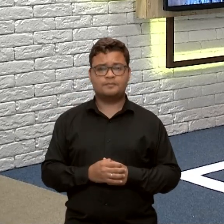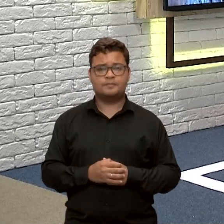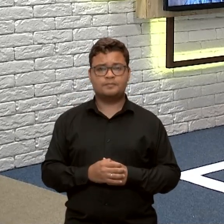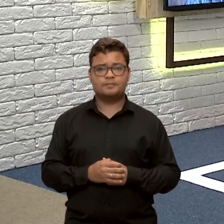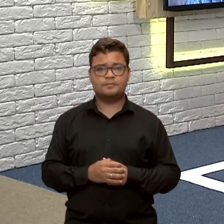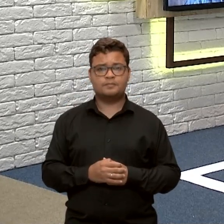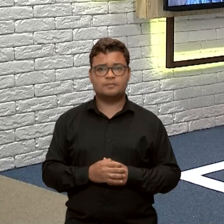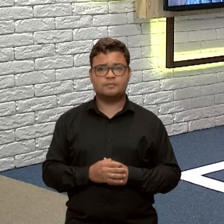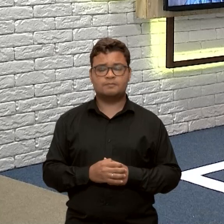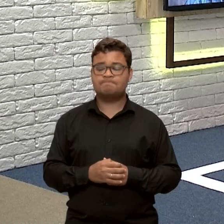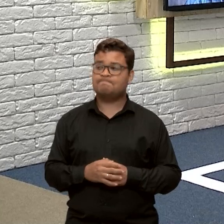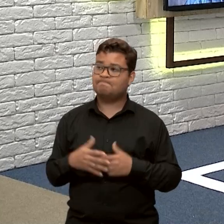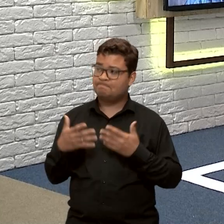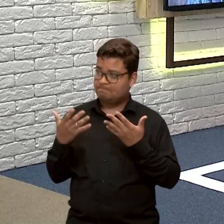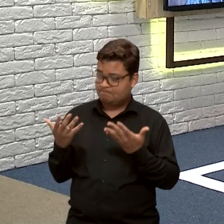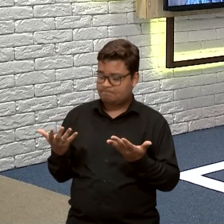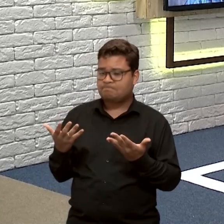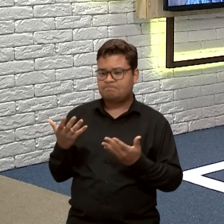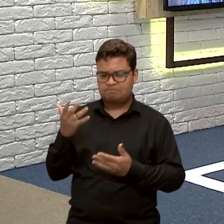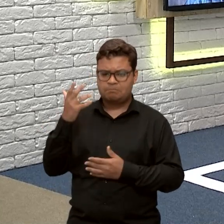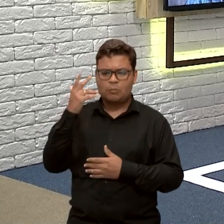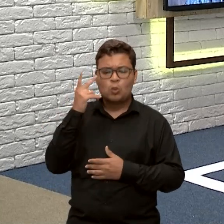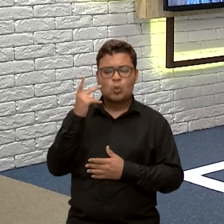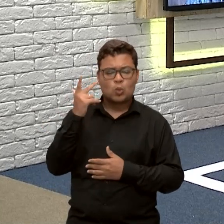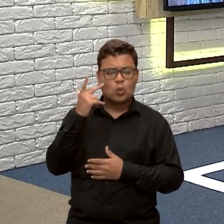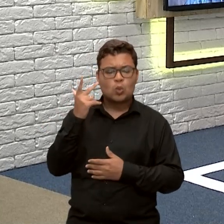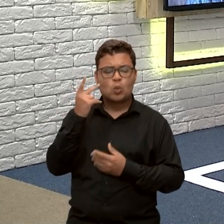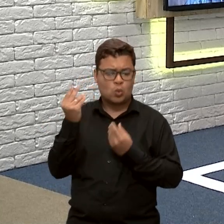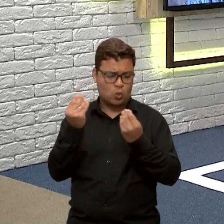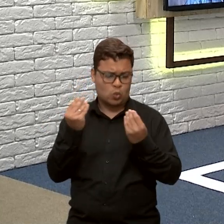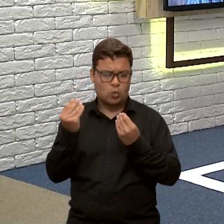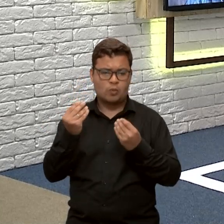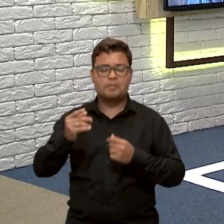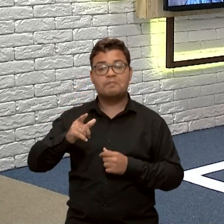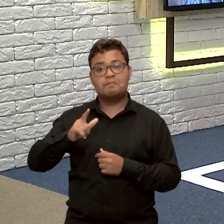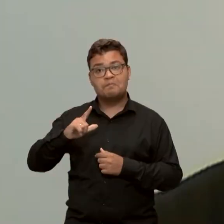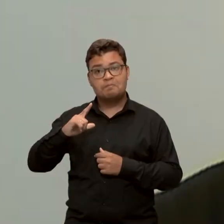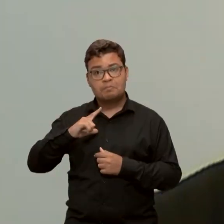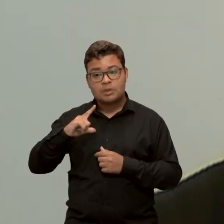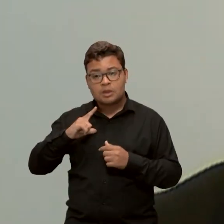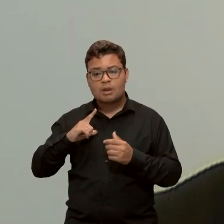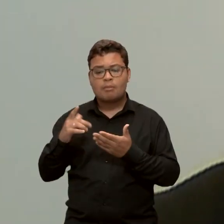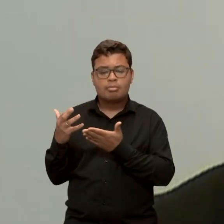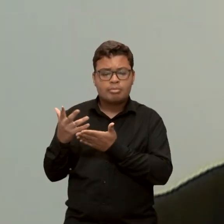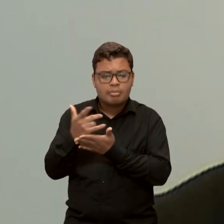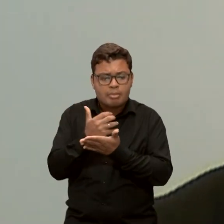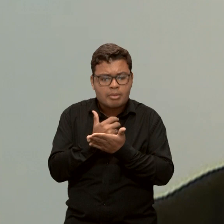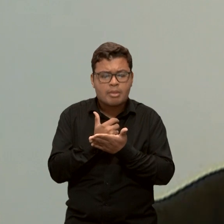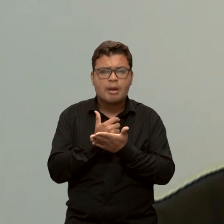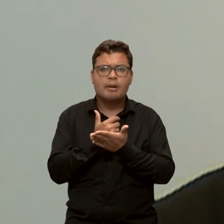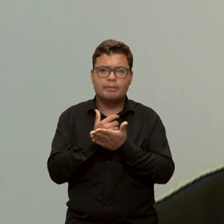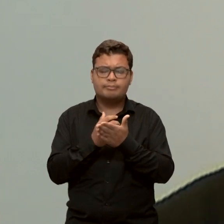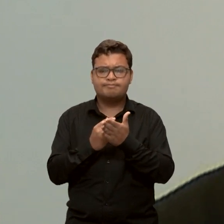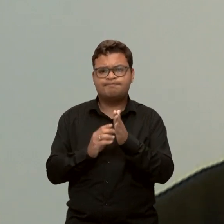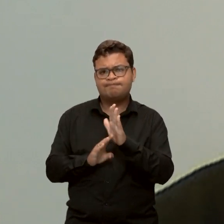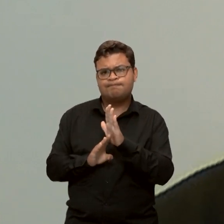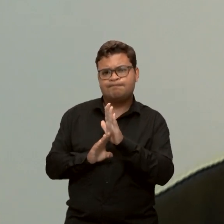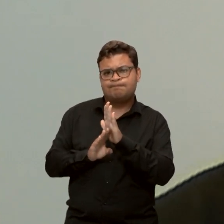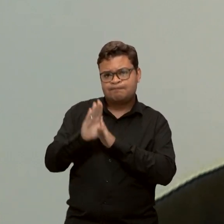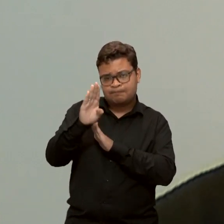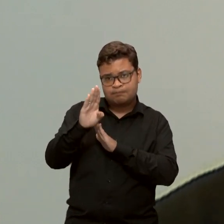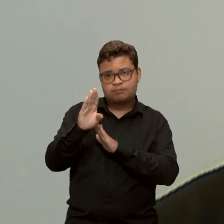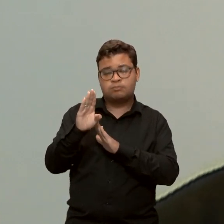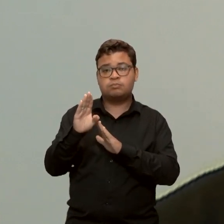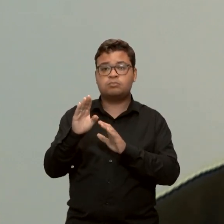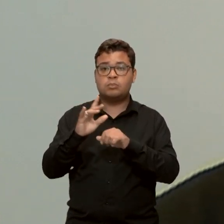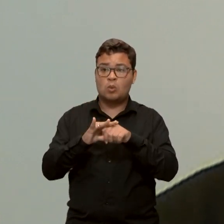foi realmente drástico entre 2021 e 2022? O aumento de mortes também foi alto? Explica pra gente.